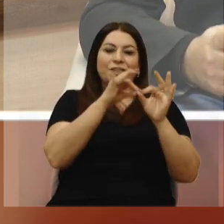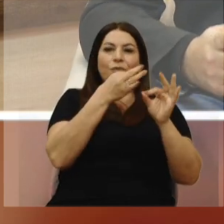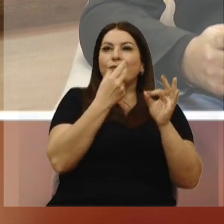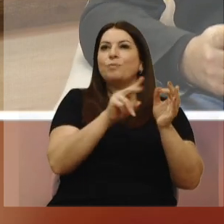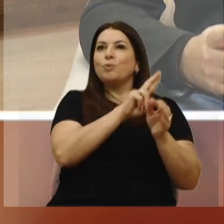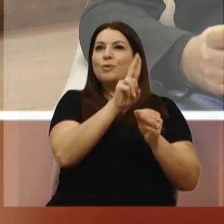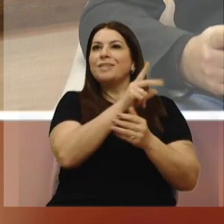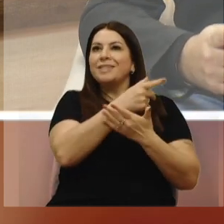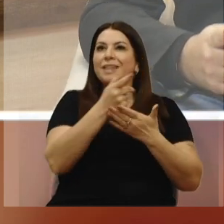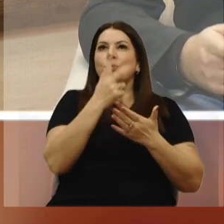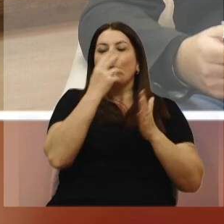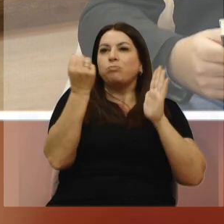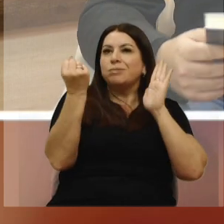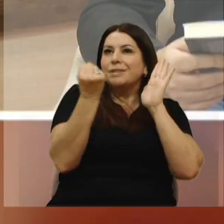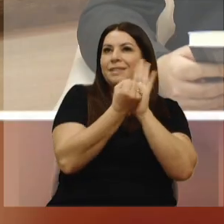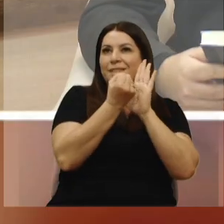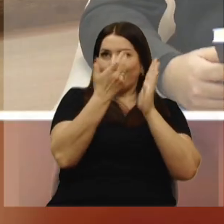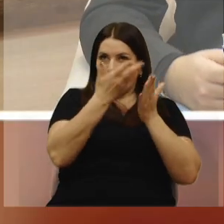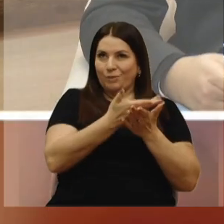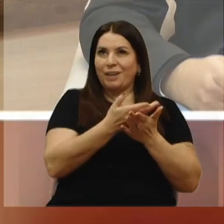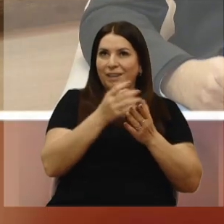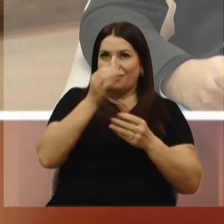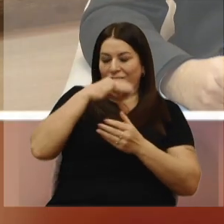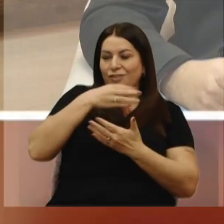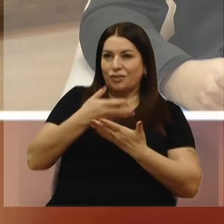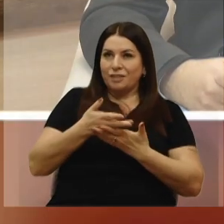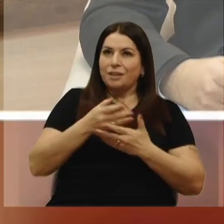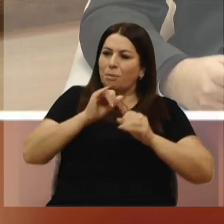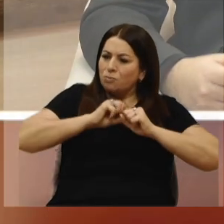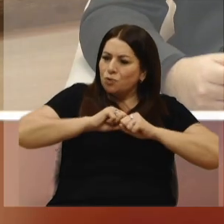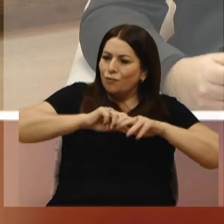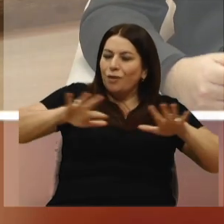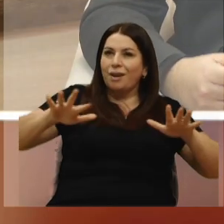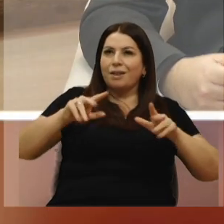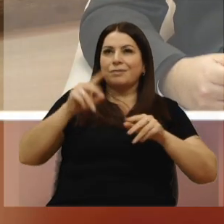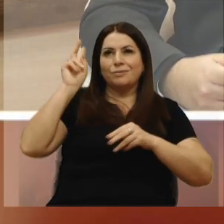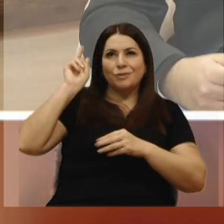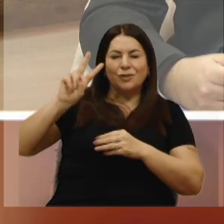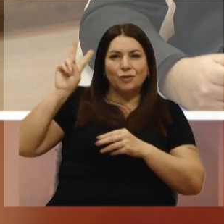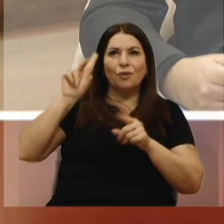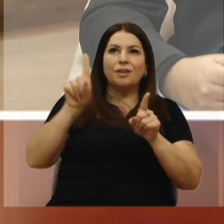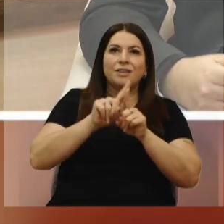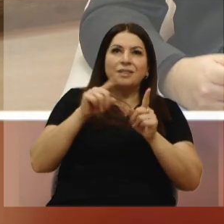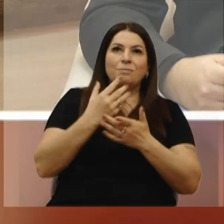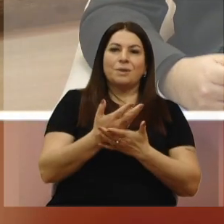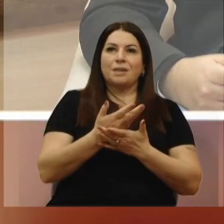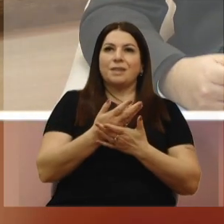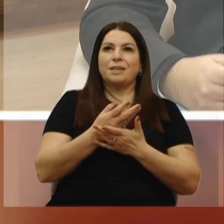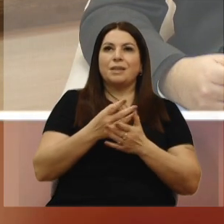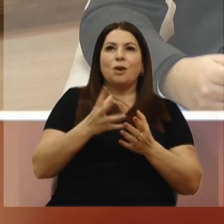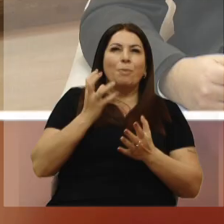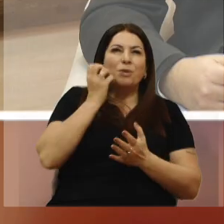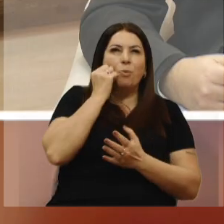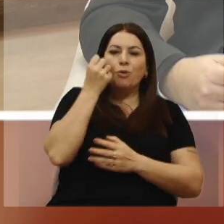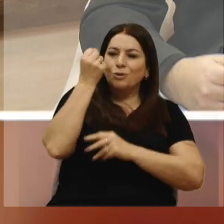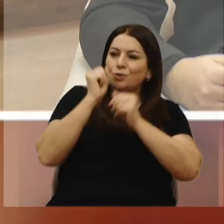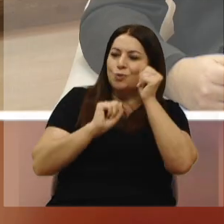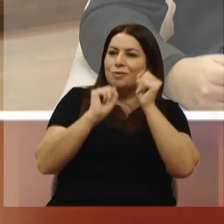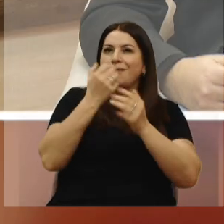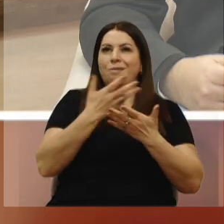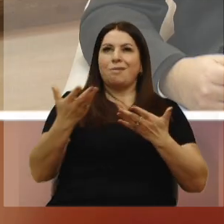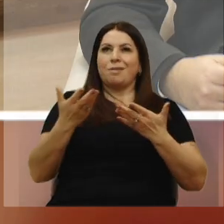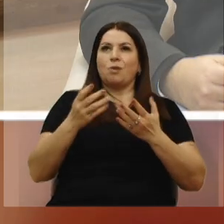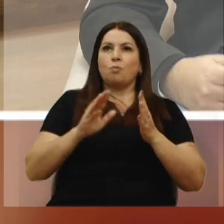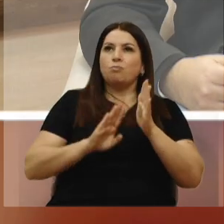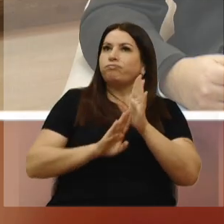também é utilizada, né, como um símbolo, um signo de Caxias do Sul para divulgar a sua história, mas também o patrimônio